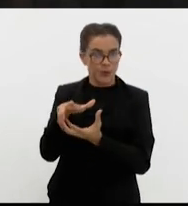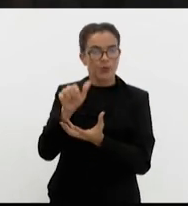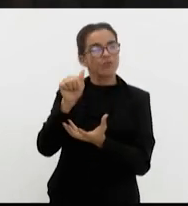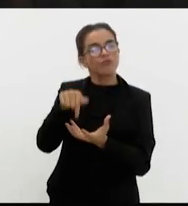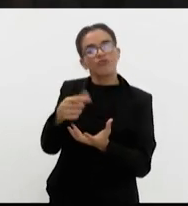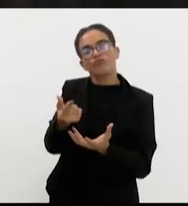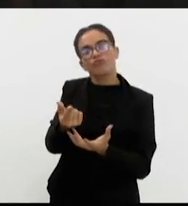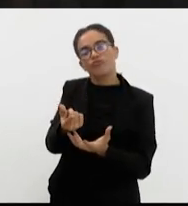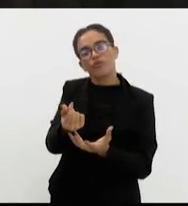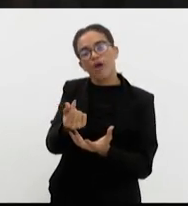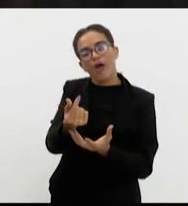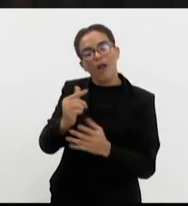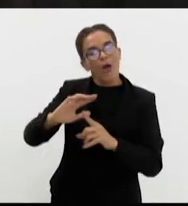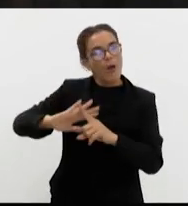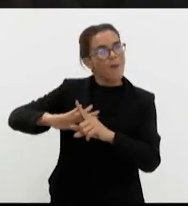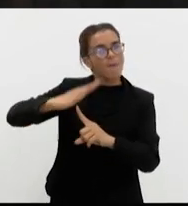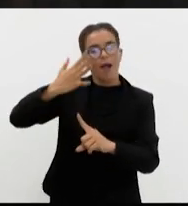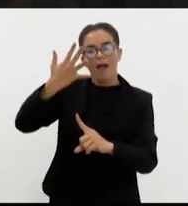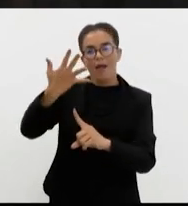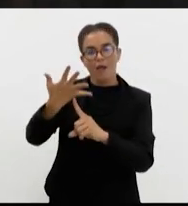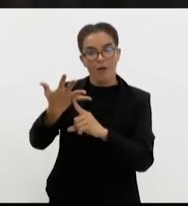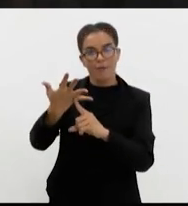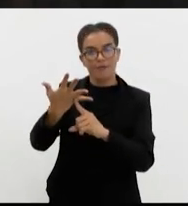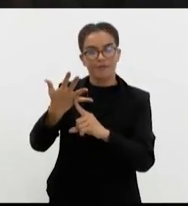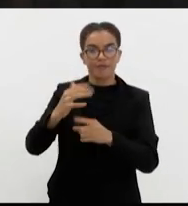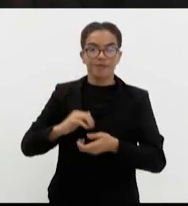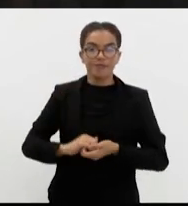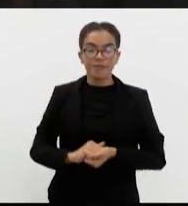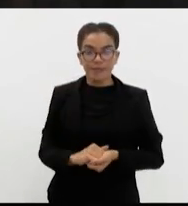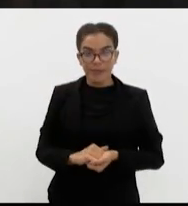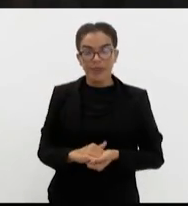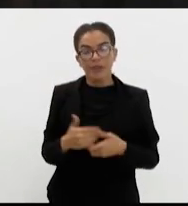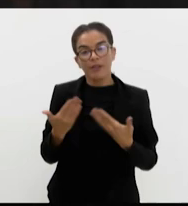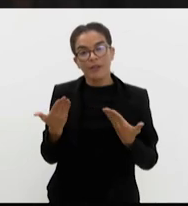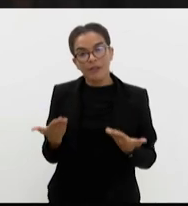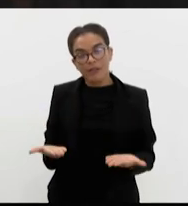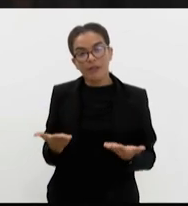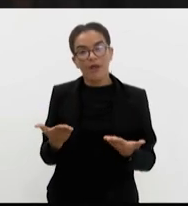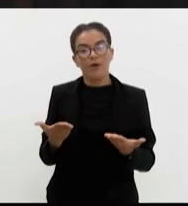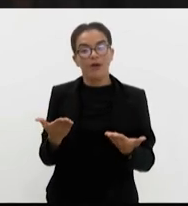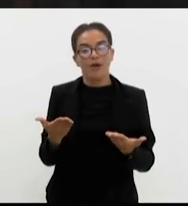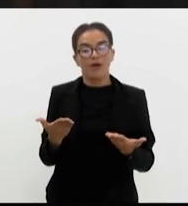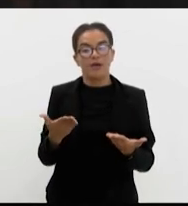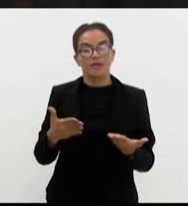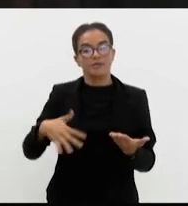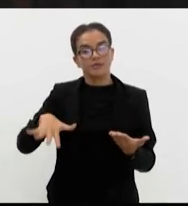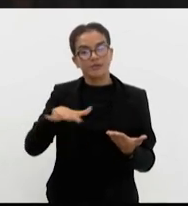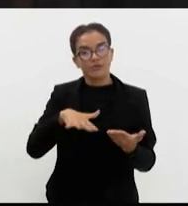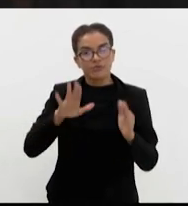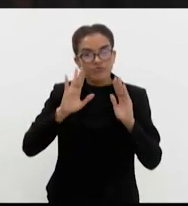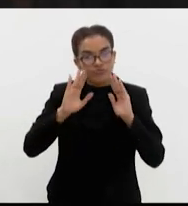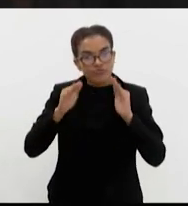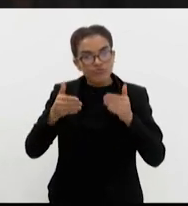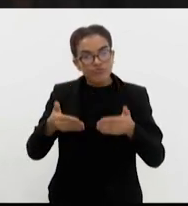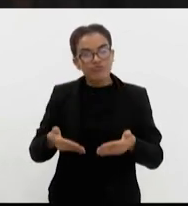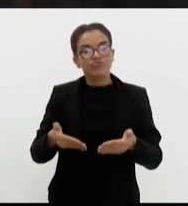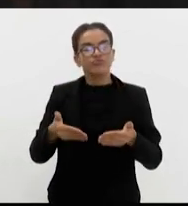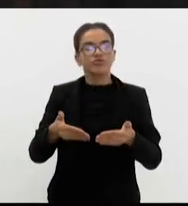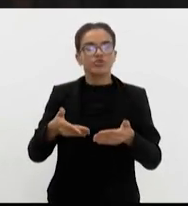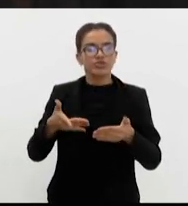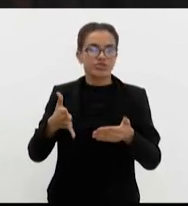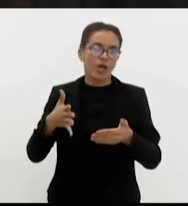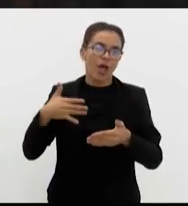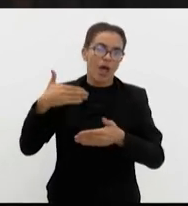preço bem maior Então essa que é a questão central que vem persistindo